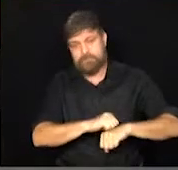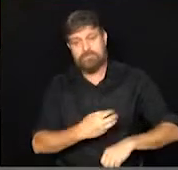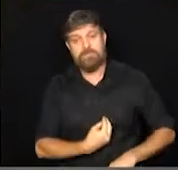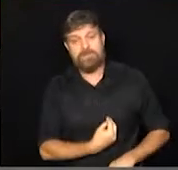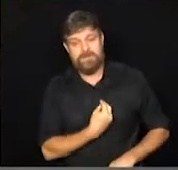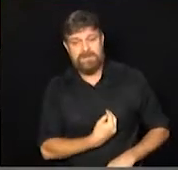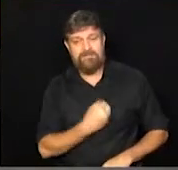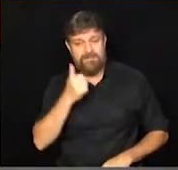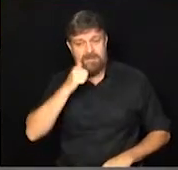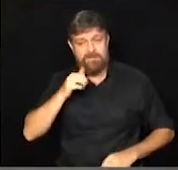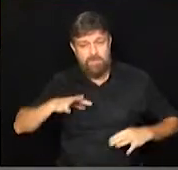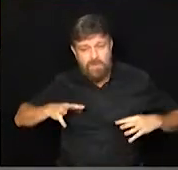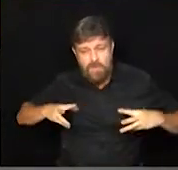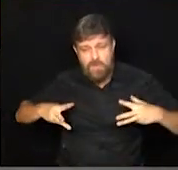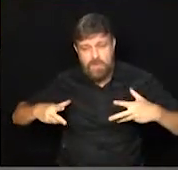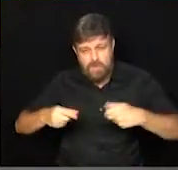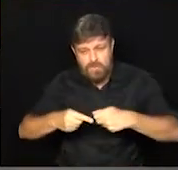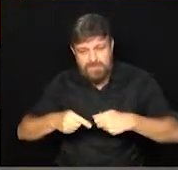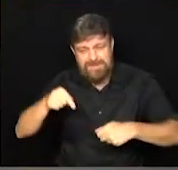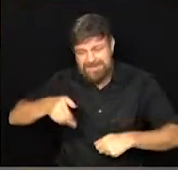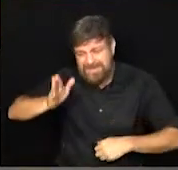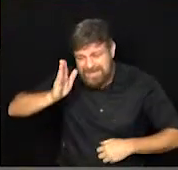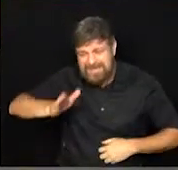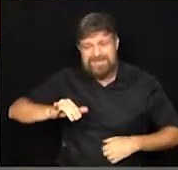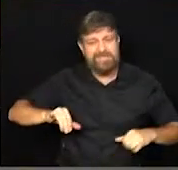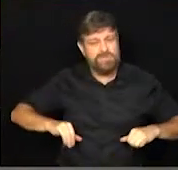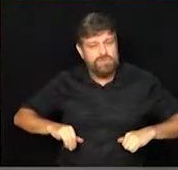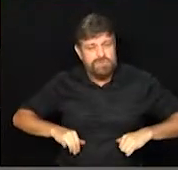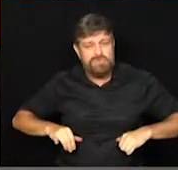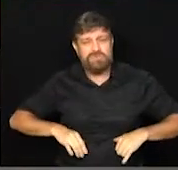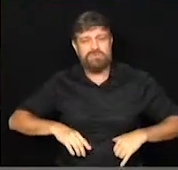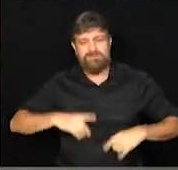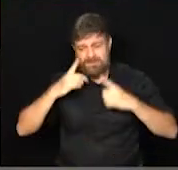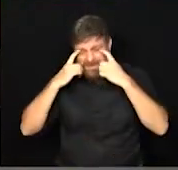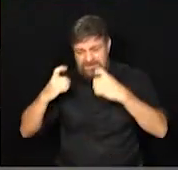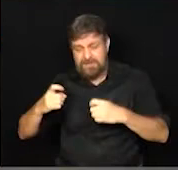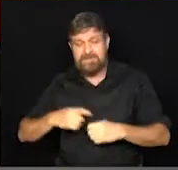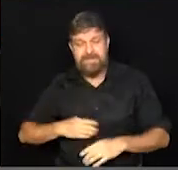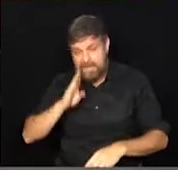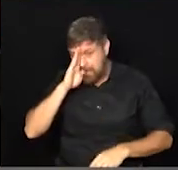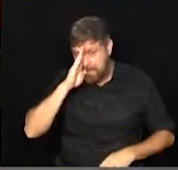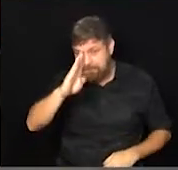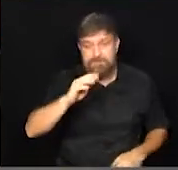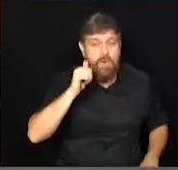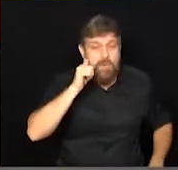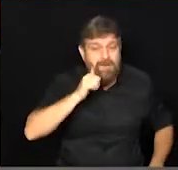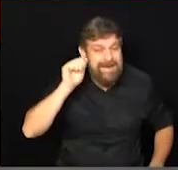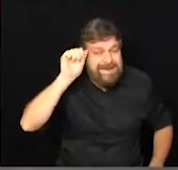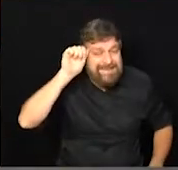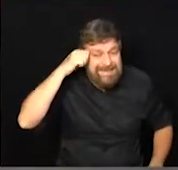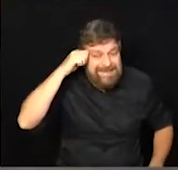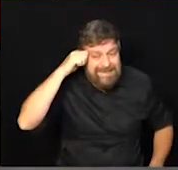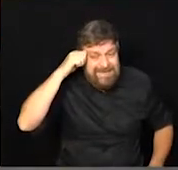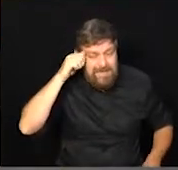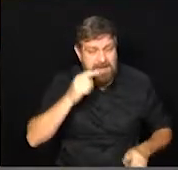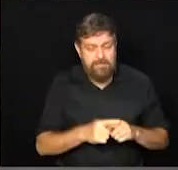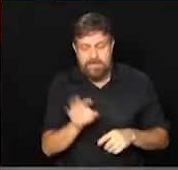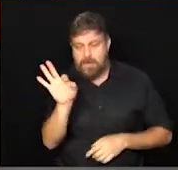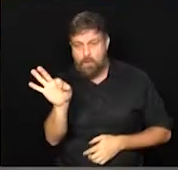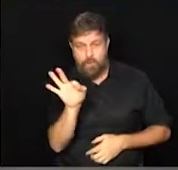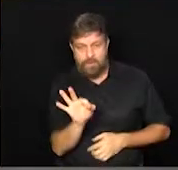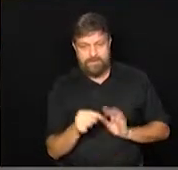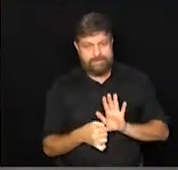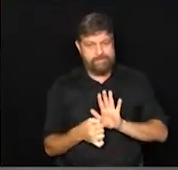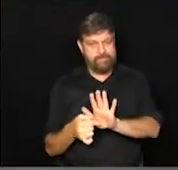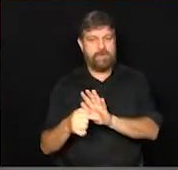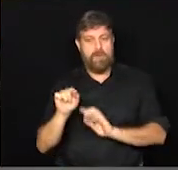das mulheres que sofrem a violência. Isso é um desafio, sobretudo, para as mulheres negras, porque todos os índices têm apontado